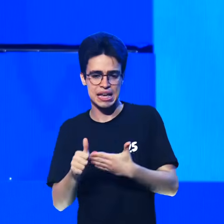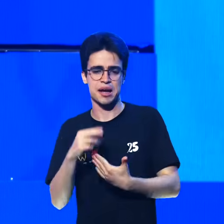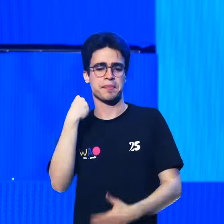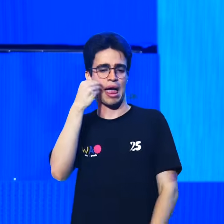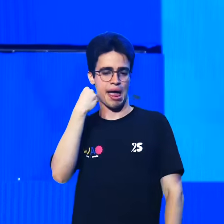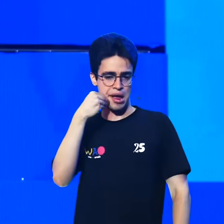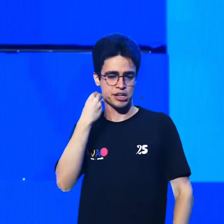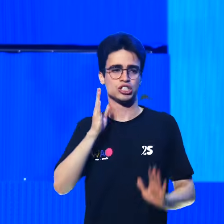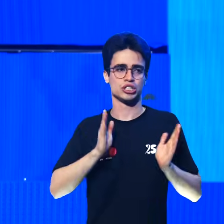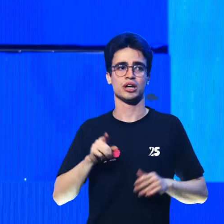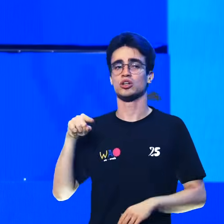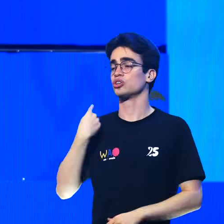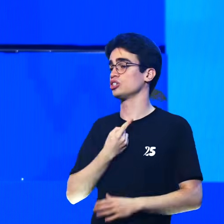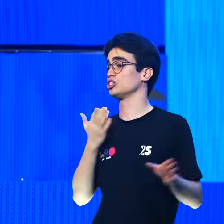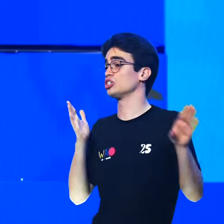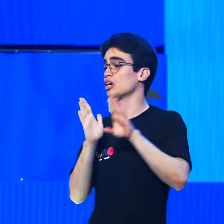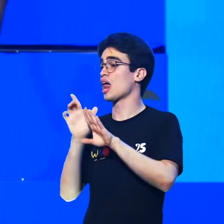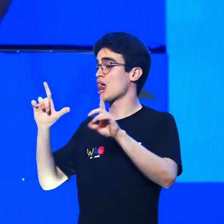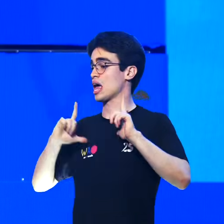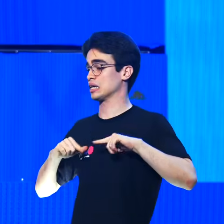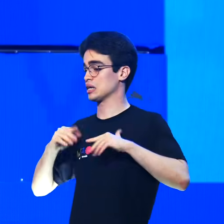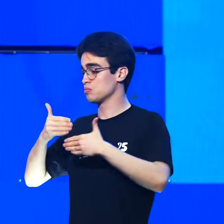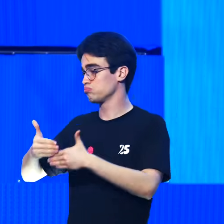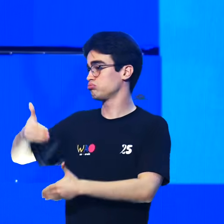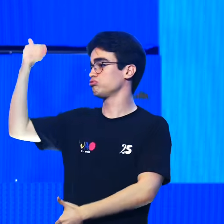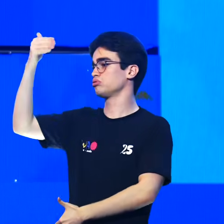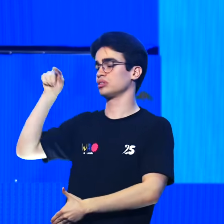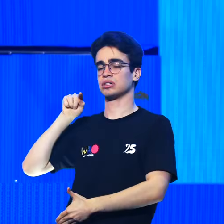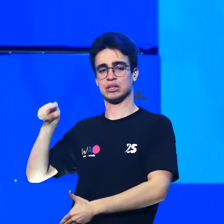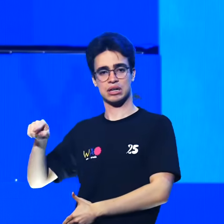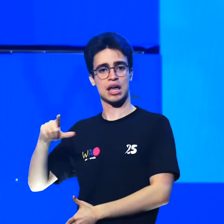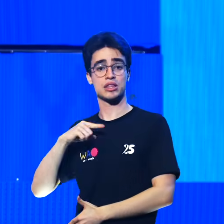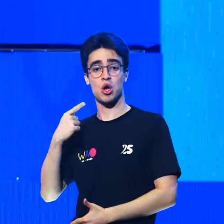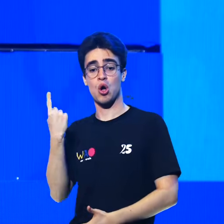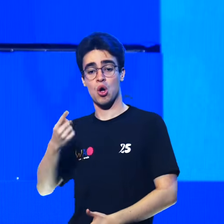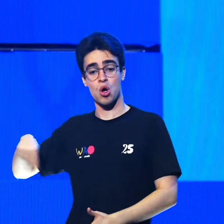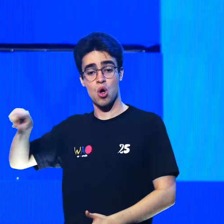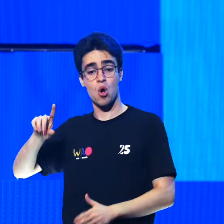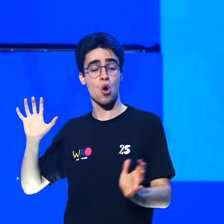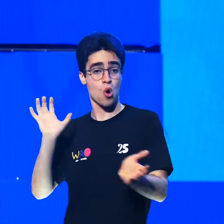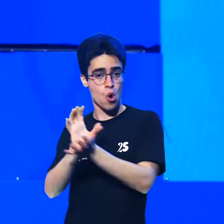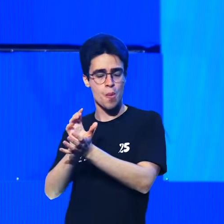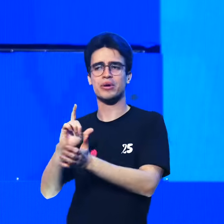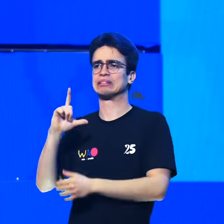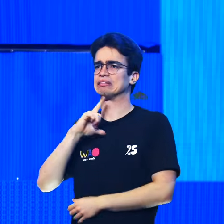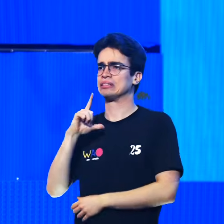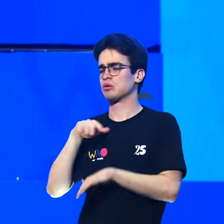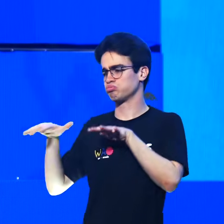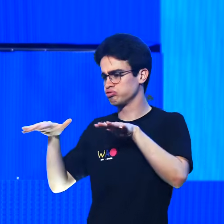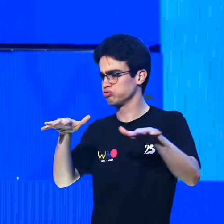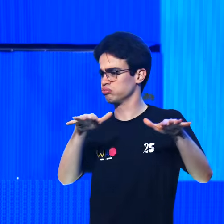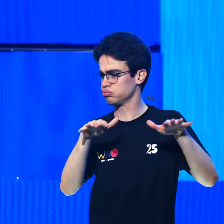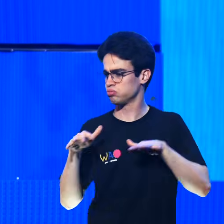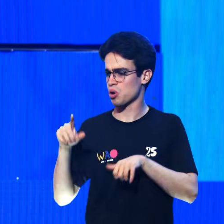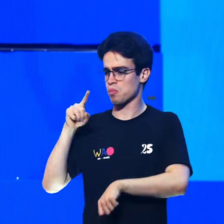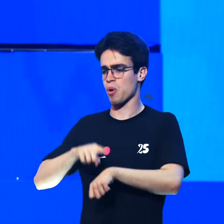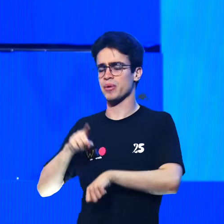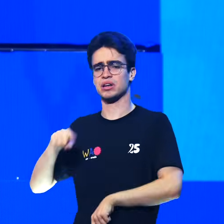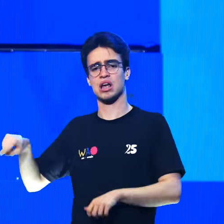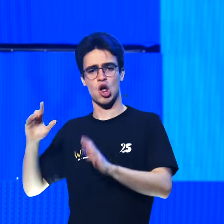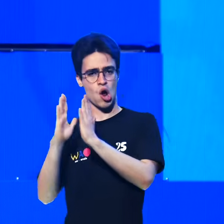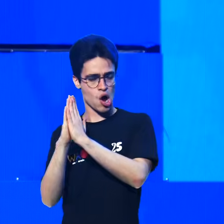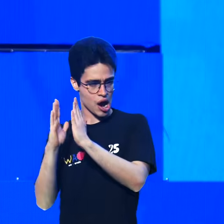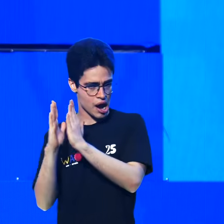nós chegamos no Muro das Lamentações, e os rabinos que estavam lá estavam fazendo um movimento enquanto oravam, enquanto liam